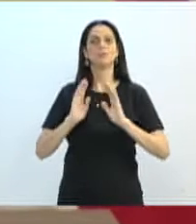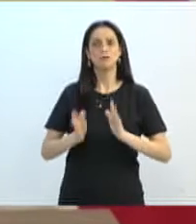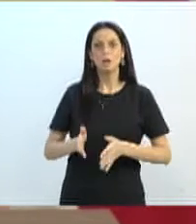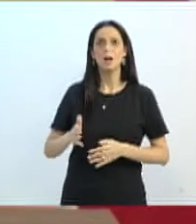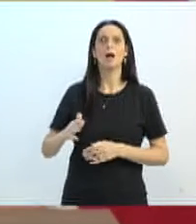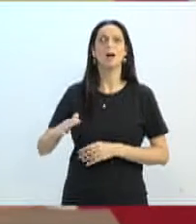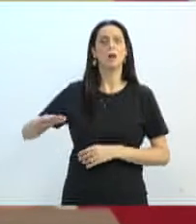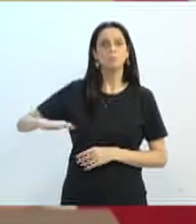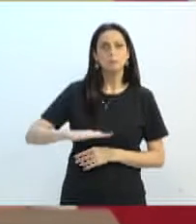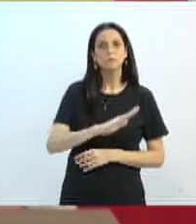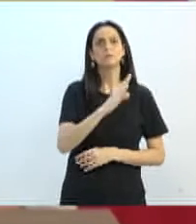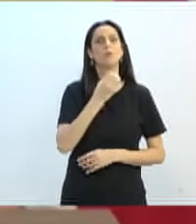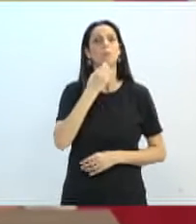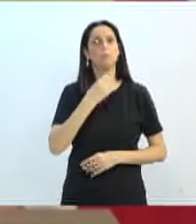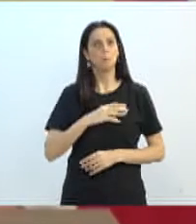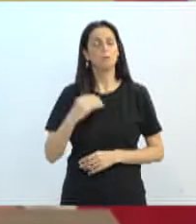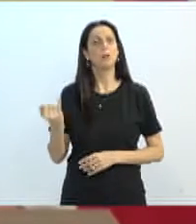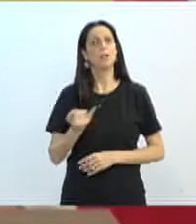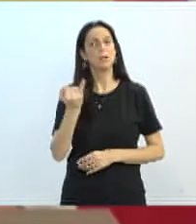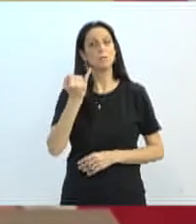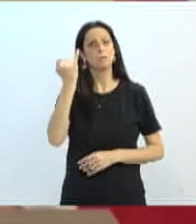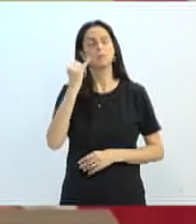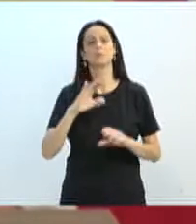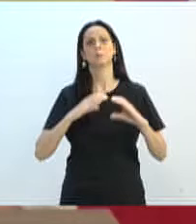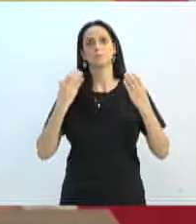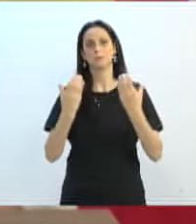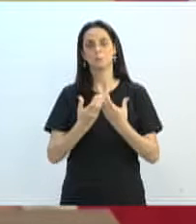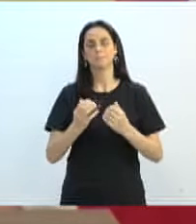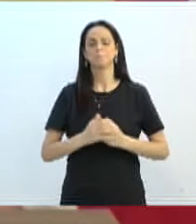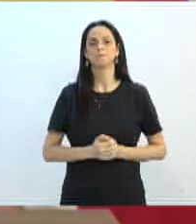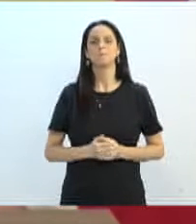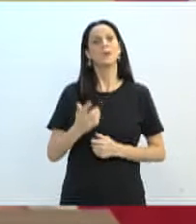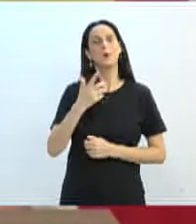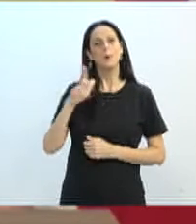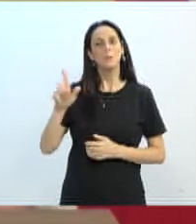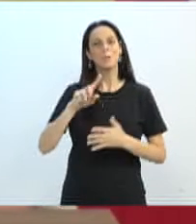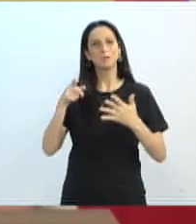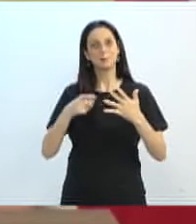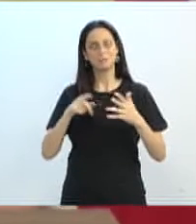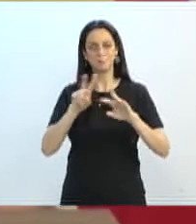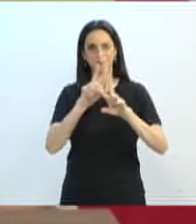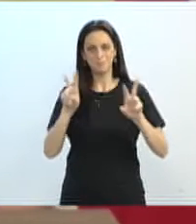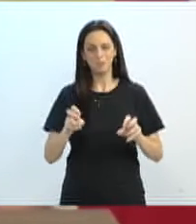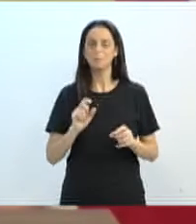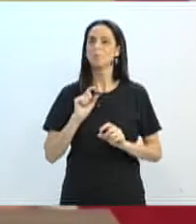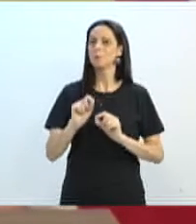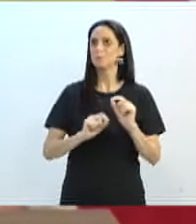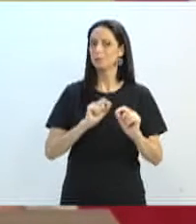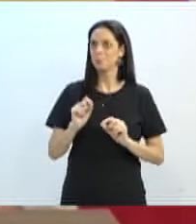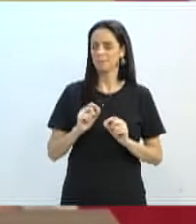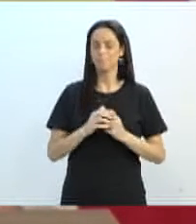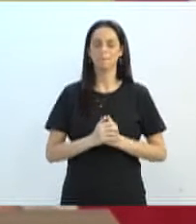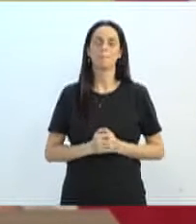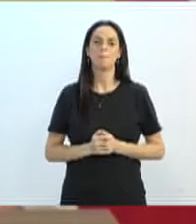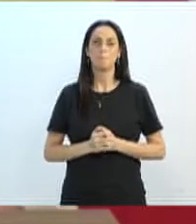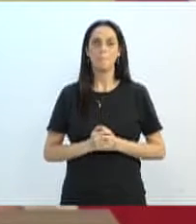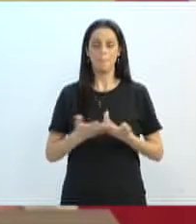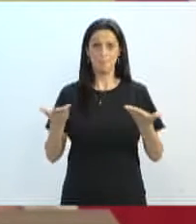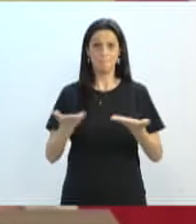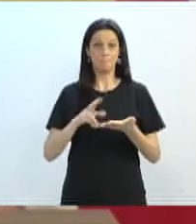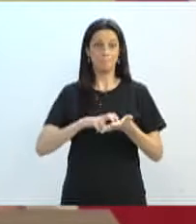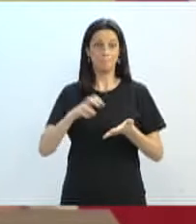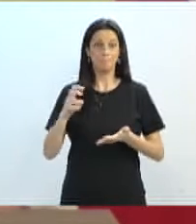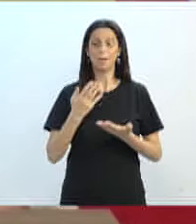muito importante para a nossa comunidade. Um assunto também que eu trago aqui foi uma conversa que eu estive hoje na parte da